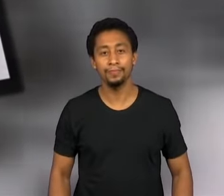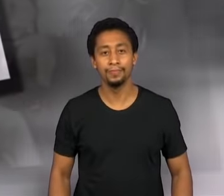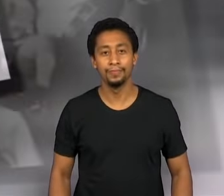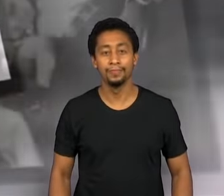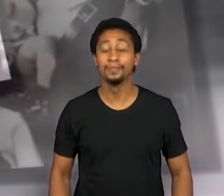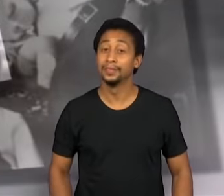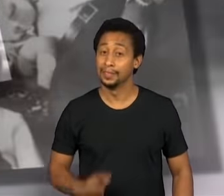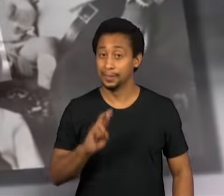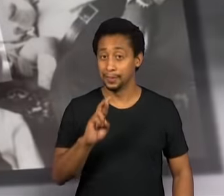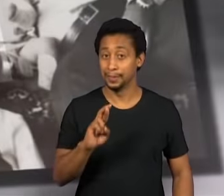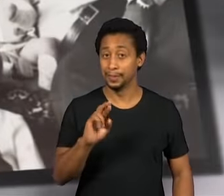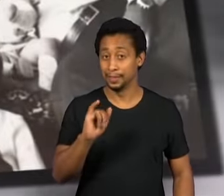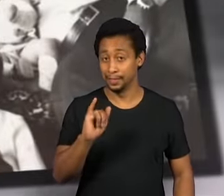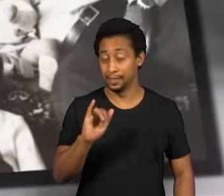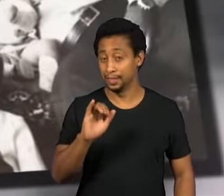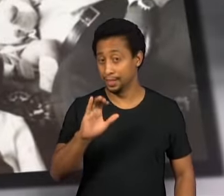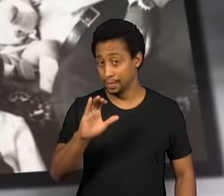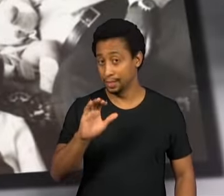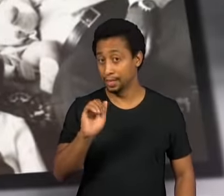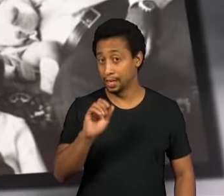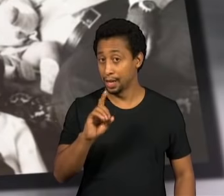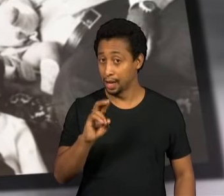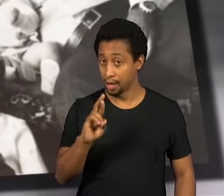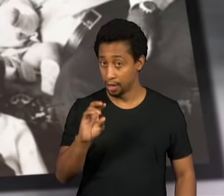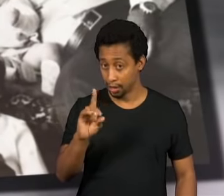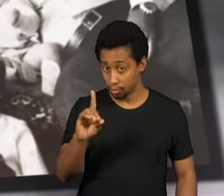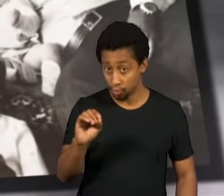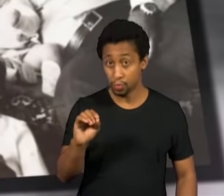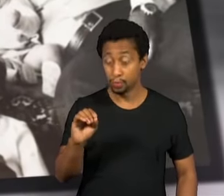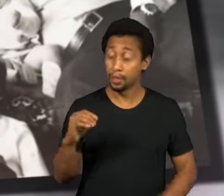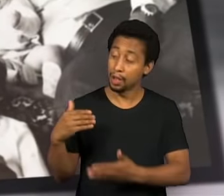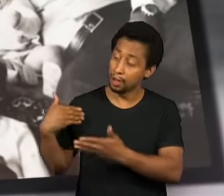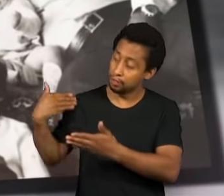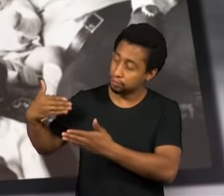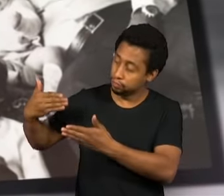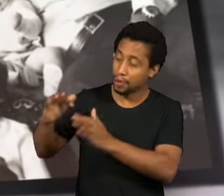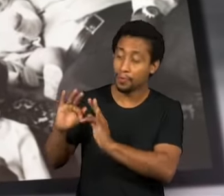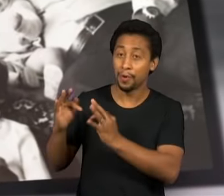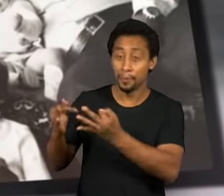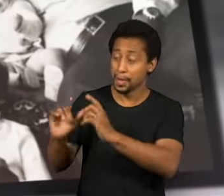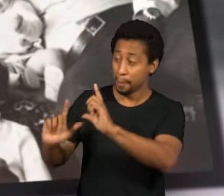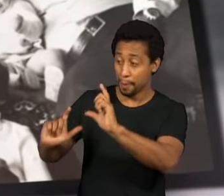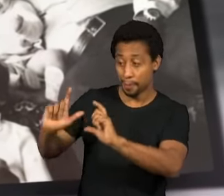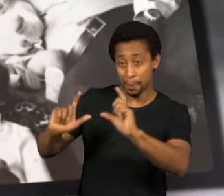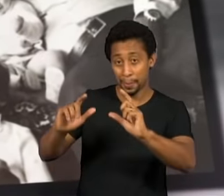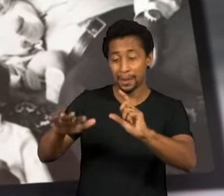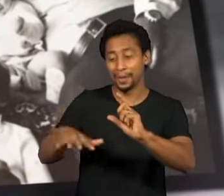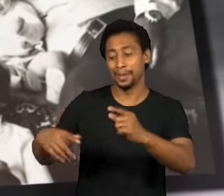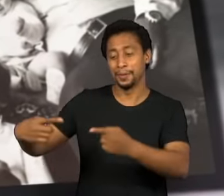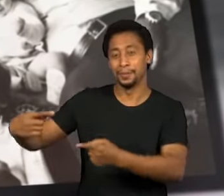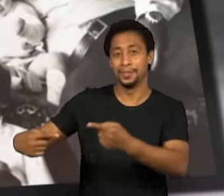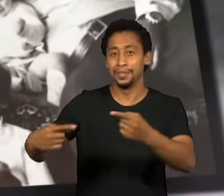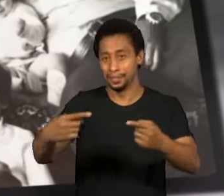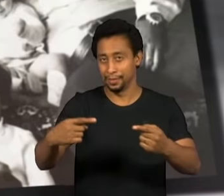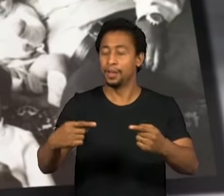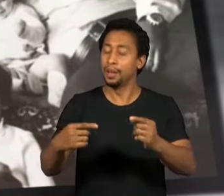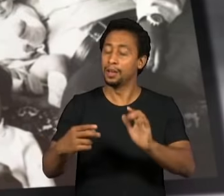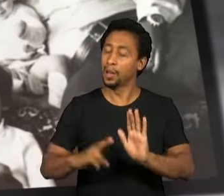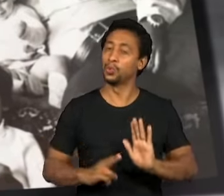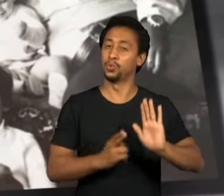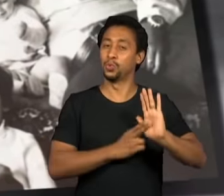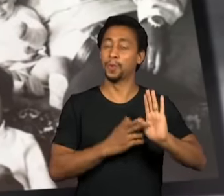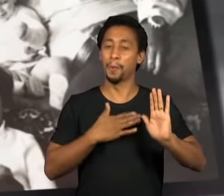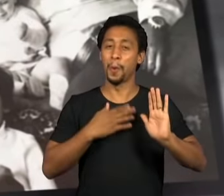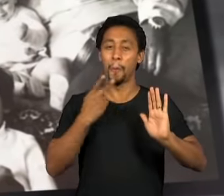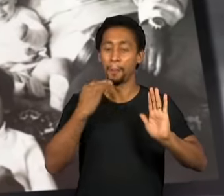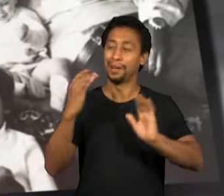Ricardo Stuckert vem de uma família de fotógrafos com tradição em política. Confessa que a maior influência foi do pai, que na